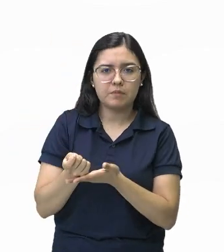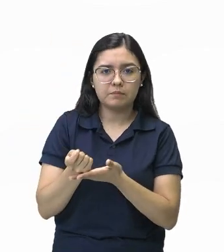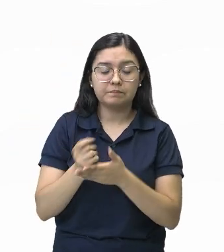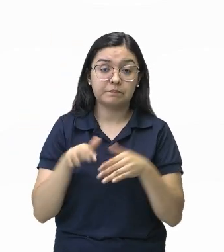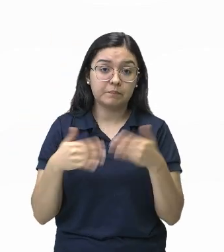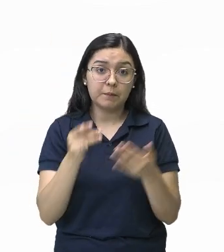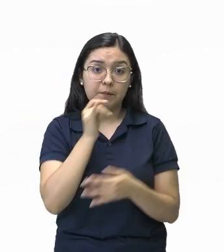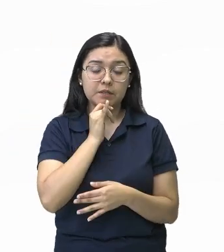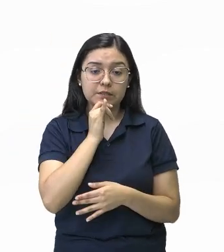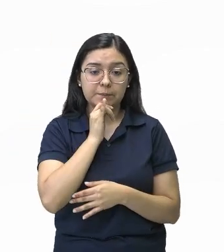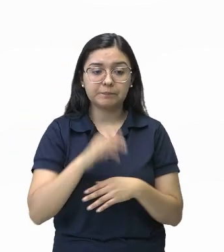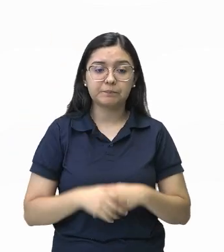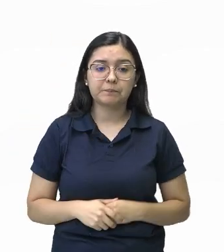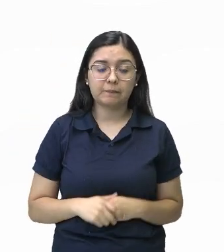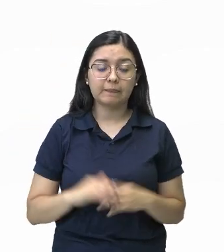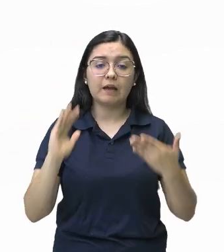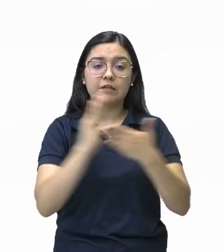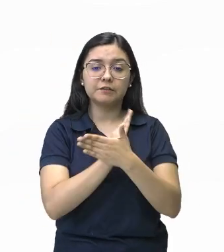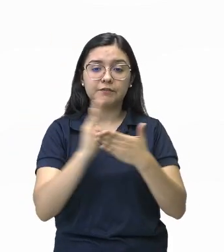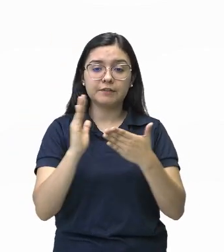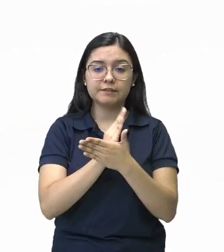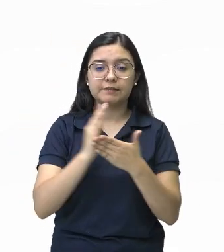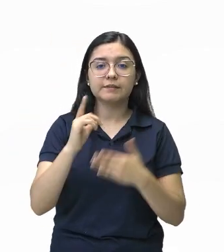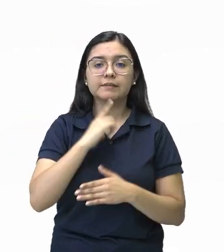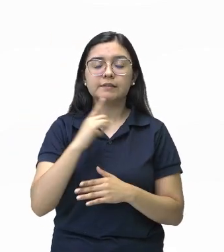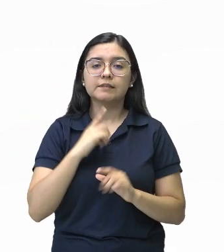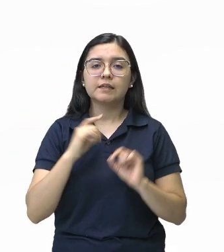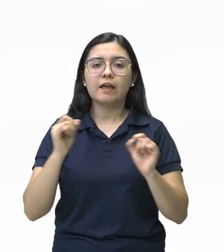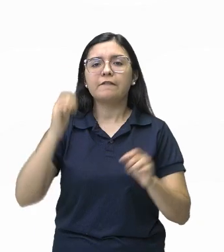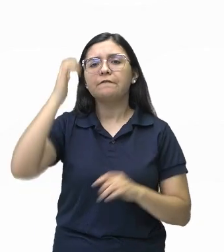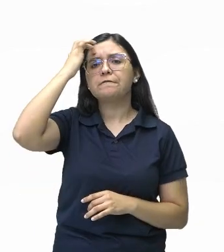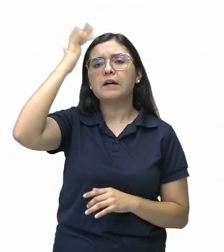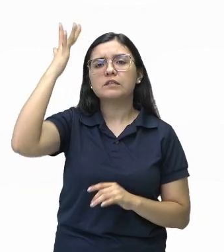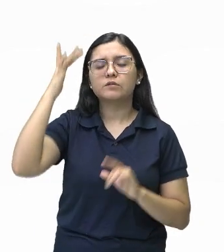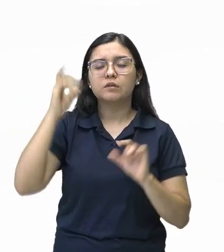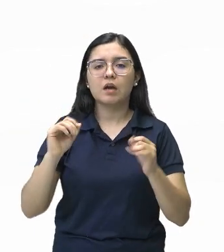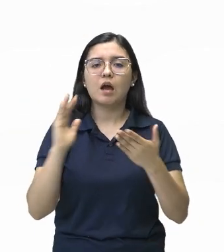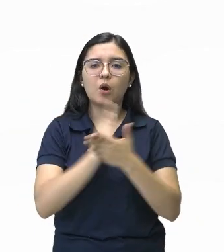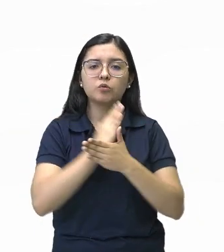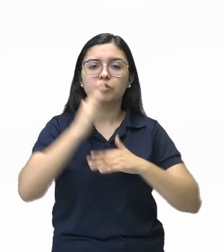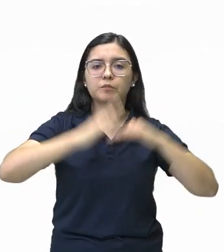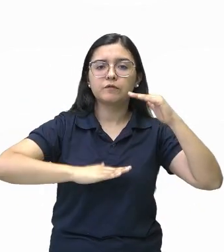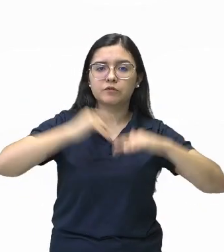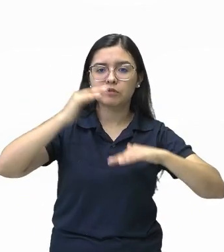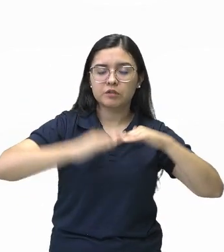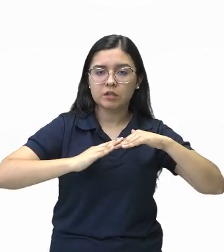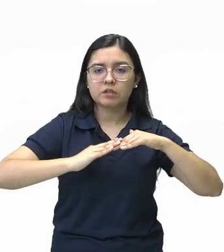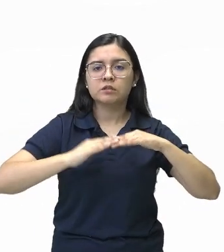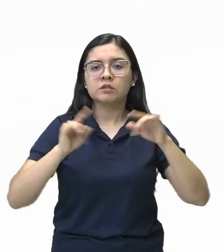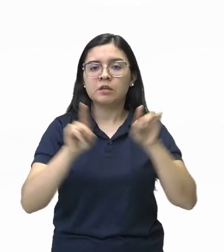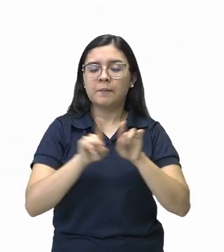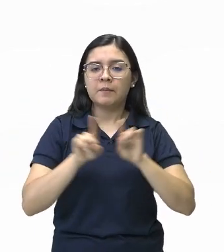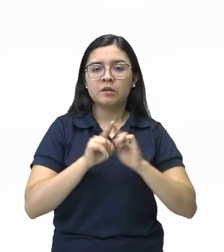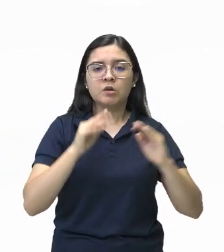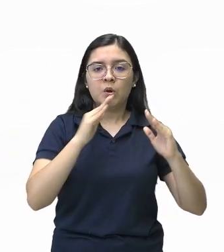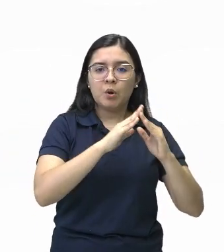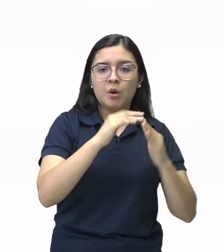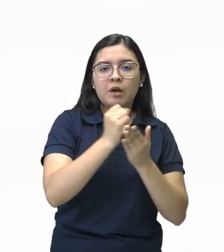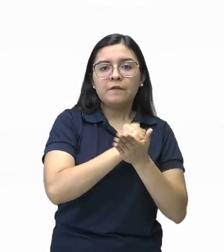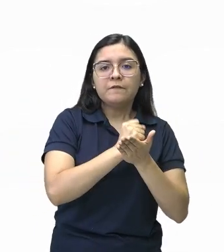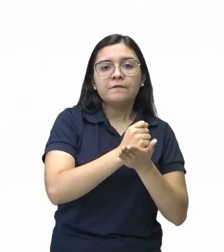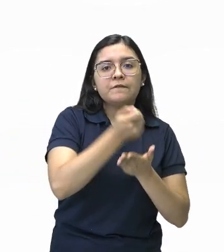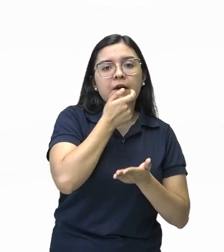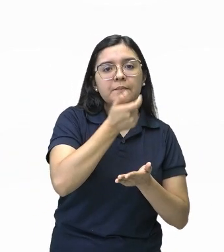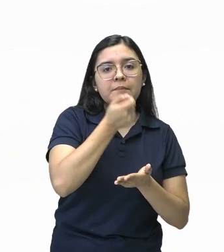vezes, há, vamos dizer assim, uma facilitação de alguns profissionais, de alguns estabelecimentos